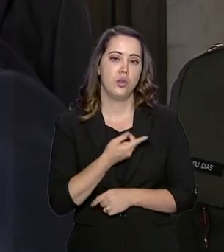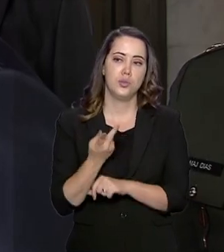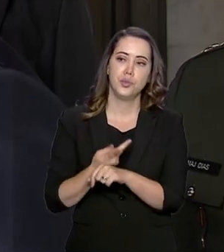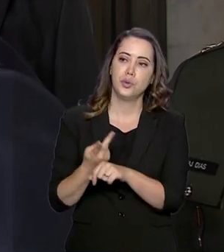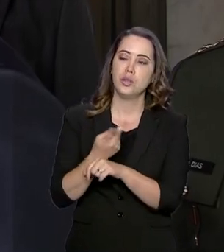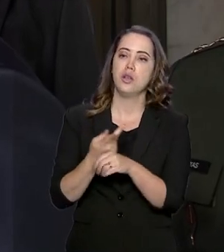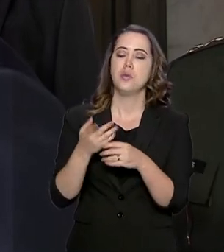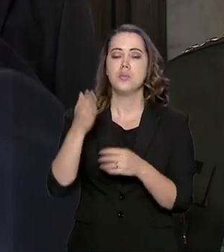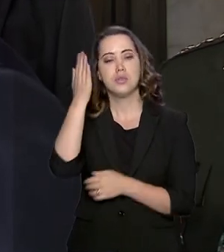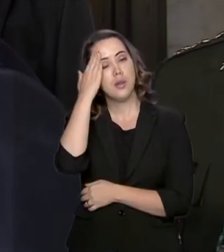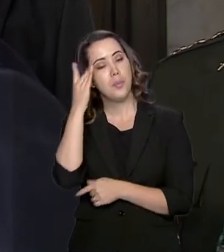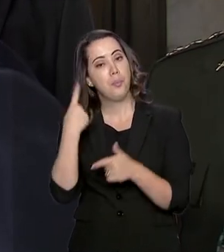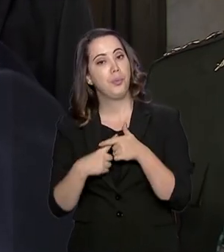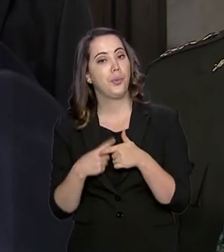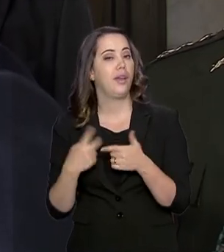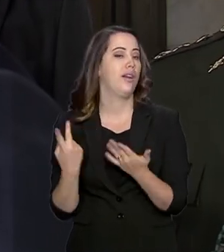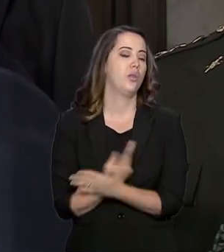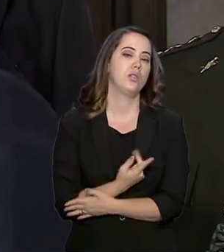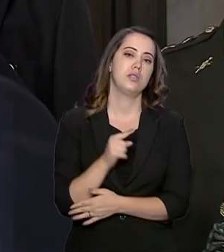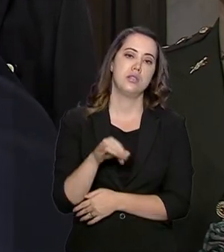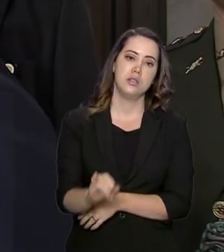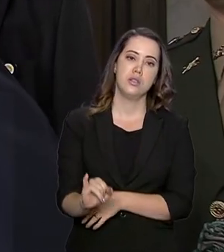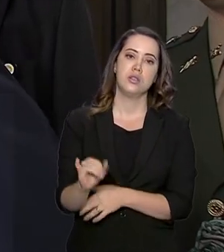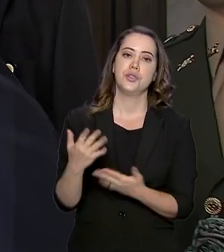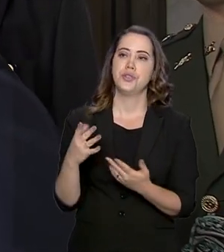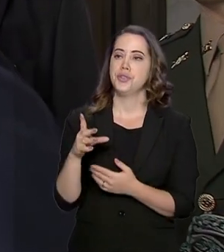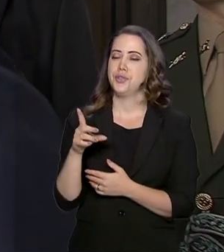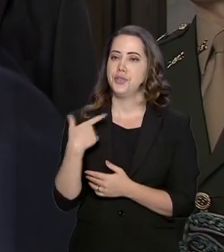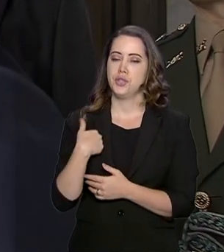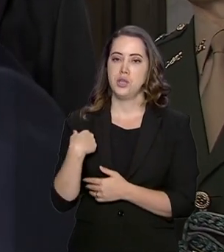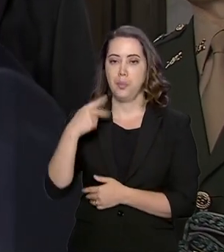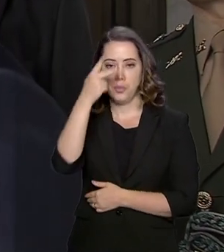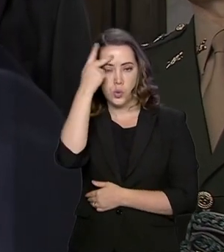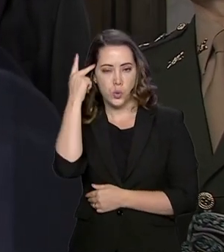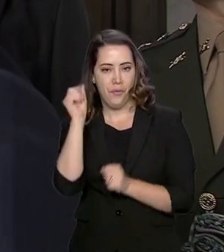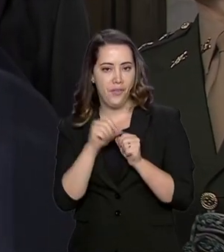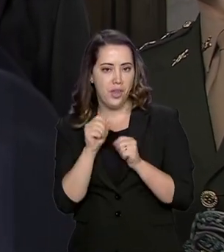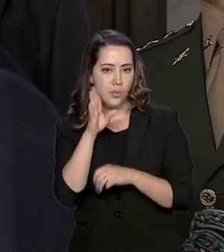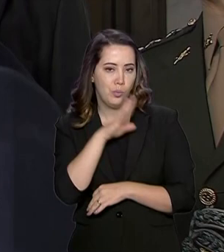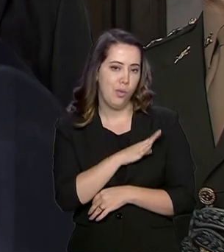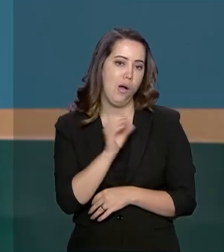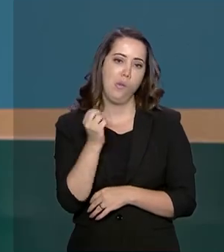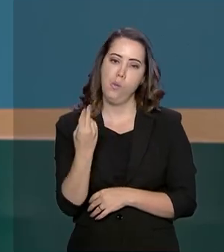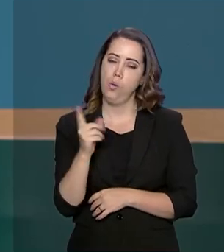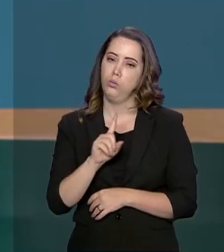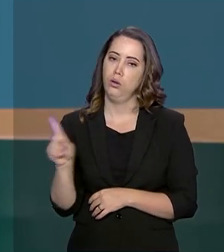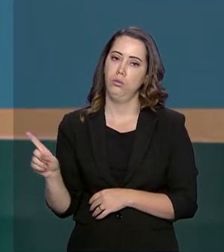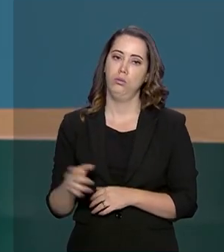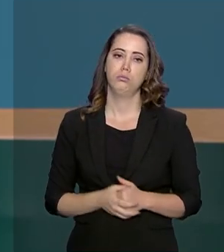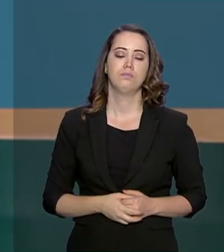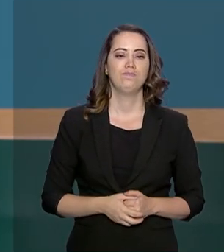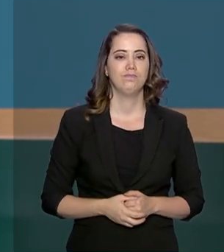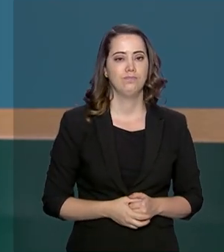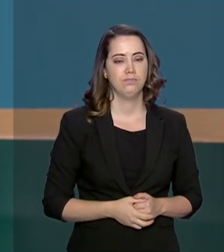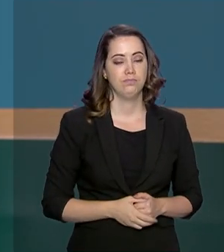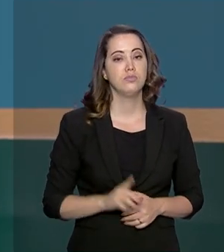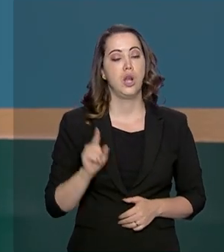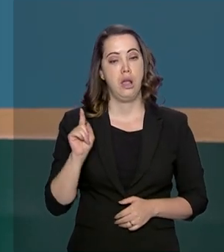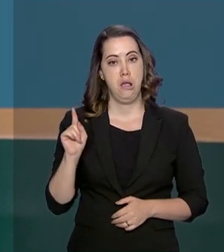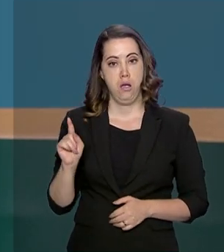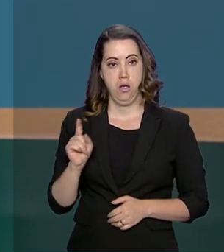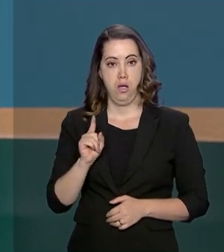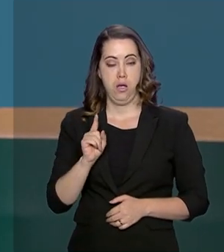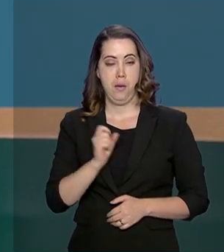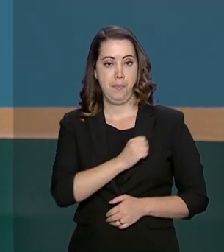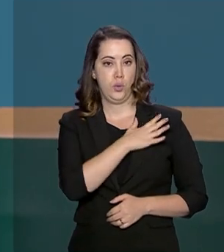busca para saber a causa, se foi dolosa, culposa, da origem desse óleo. Amilton Mourão se